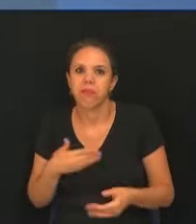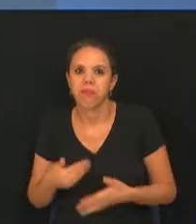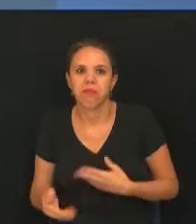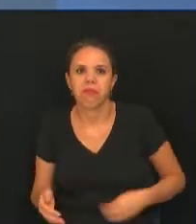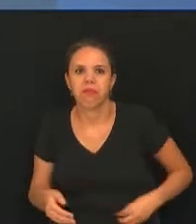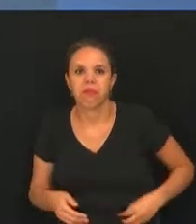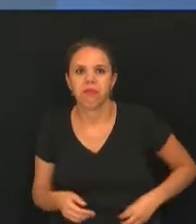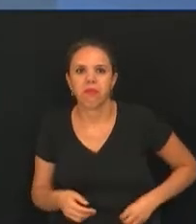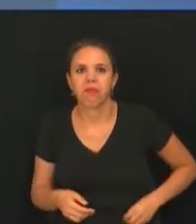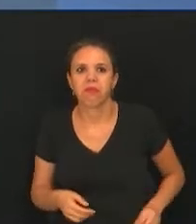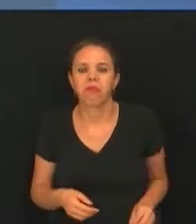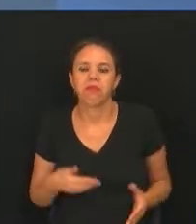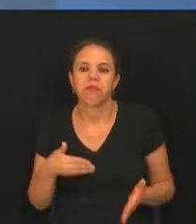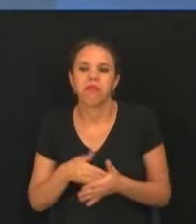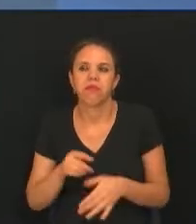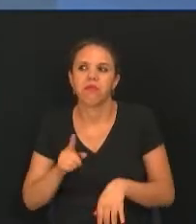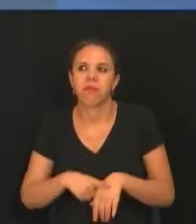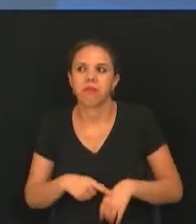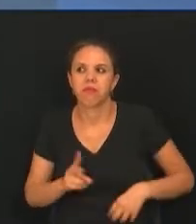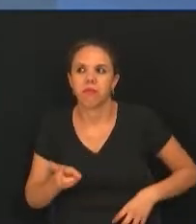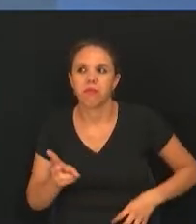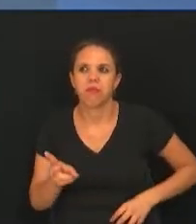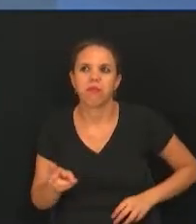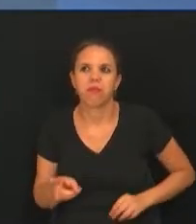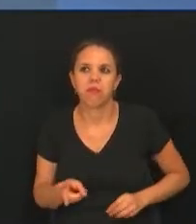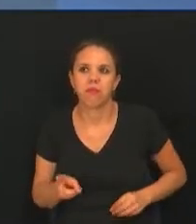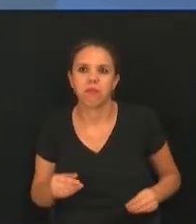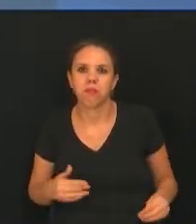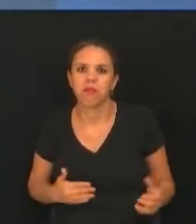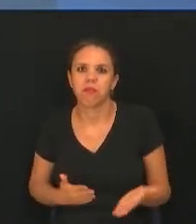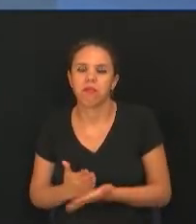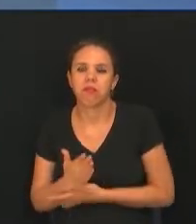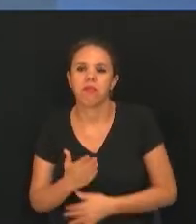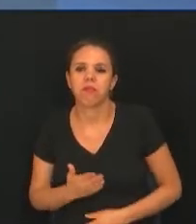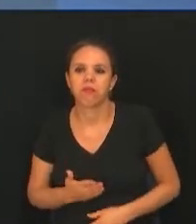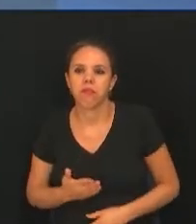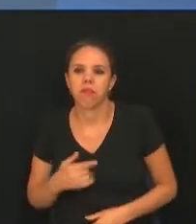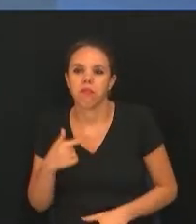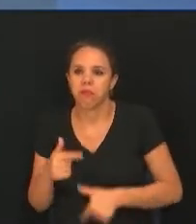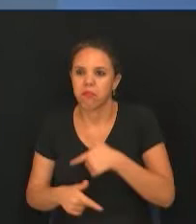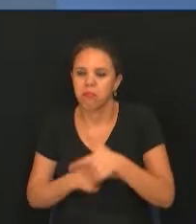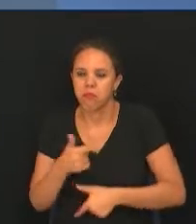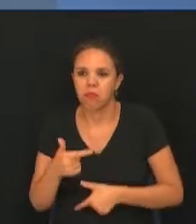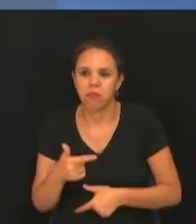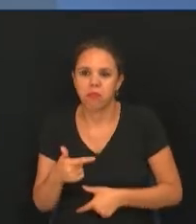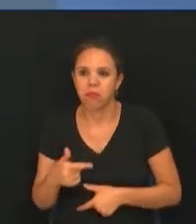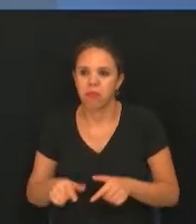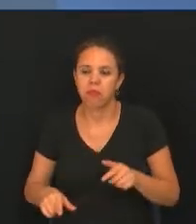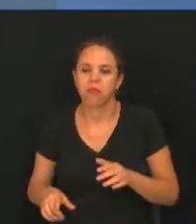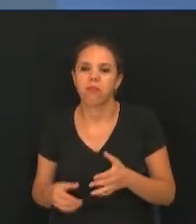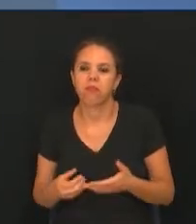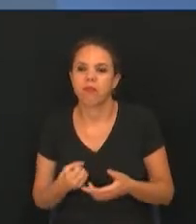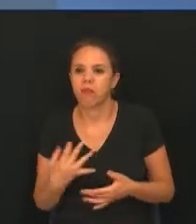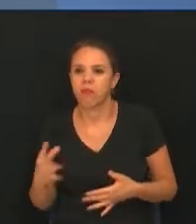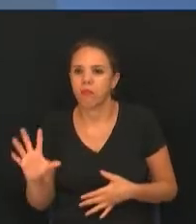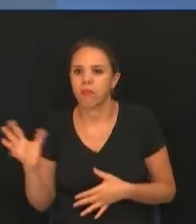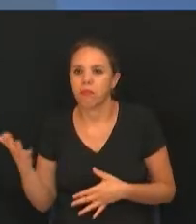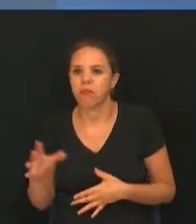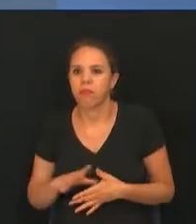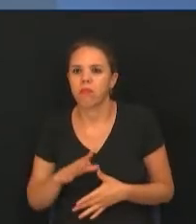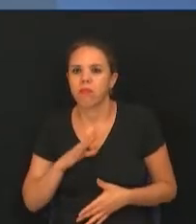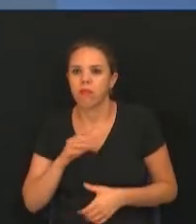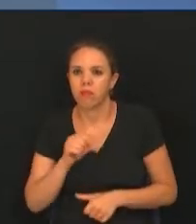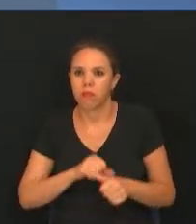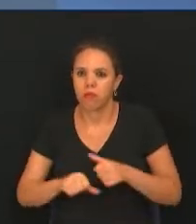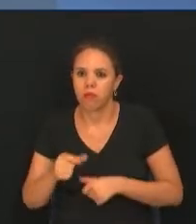dos prazos que você tenha para ser aprovadas. Então, é dinamizar, porque a cidade é dinâmica, as coisas estão acontecendo, e a gente precisa